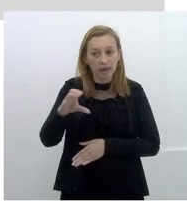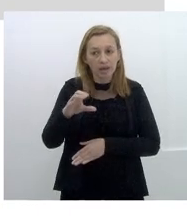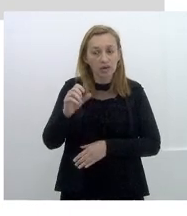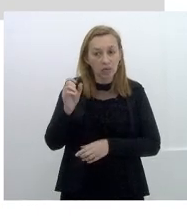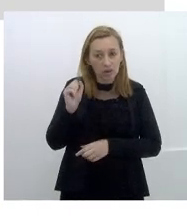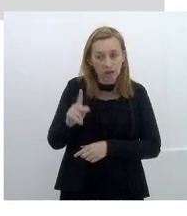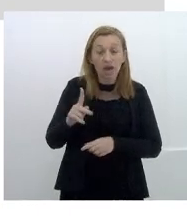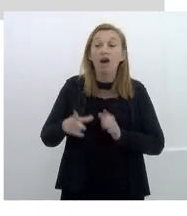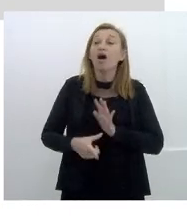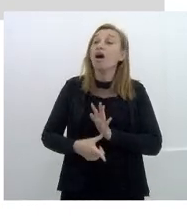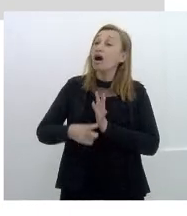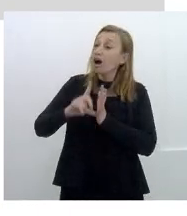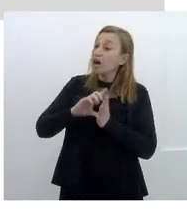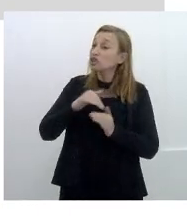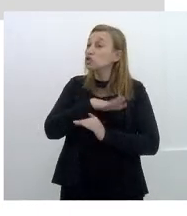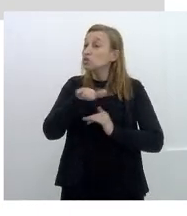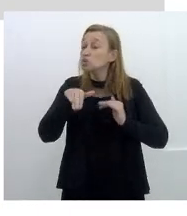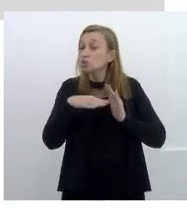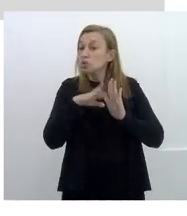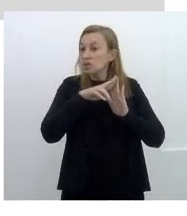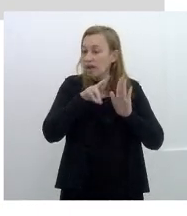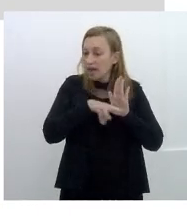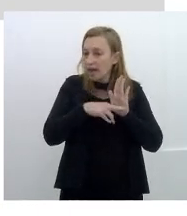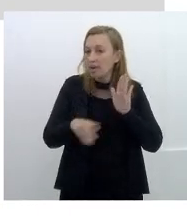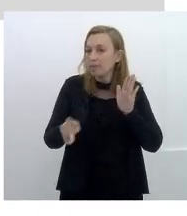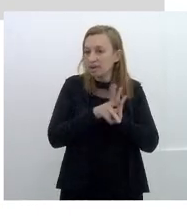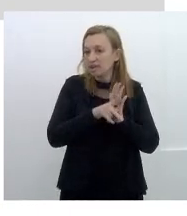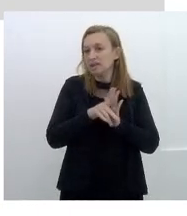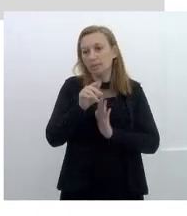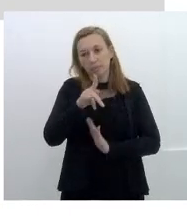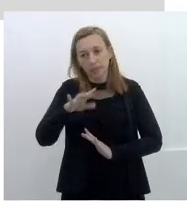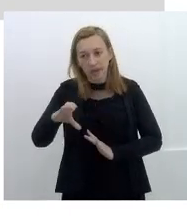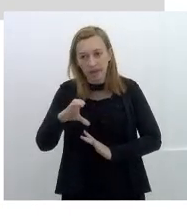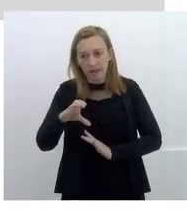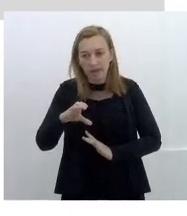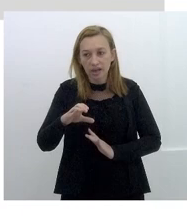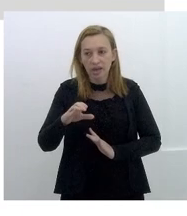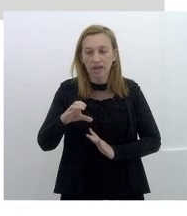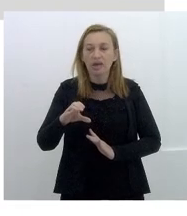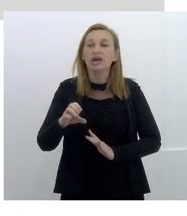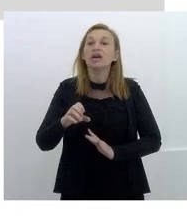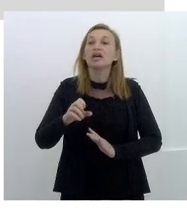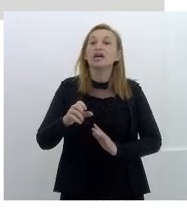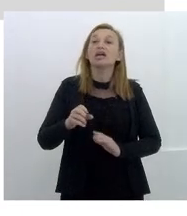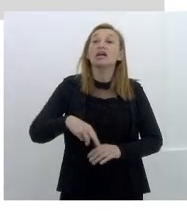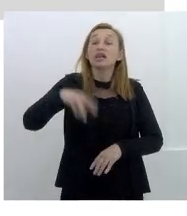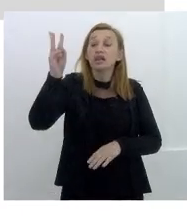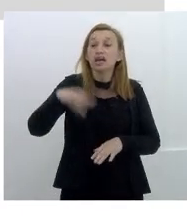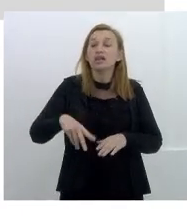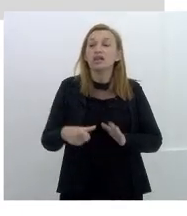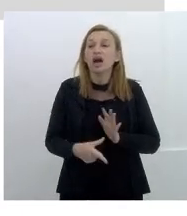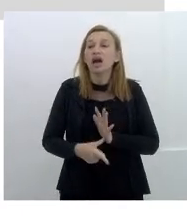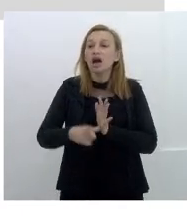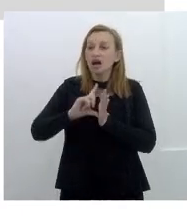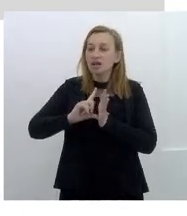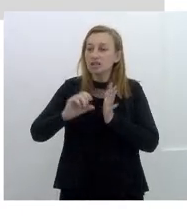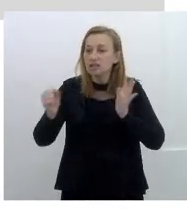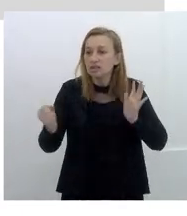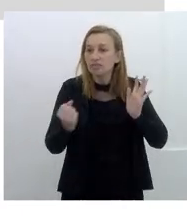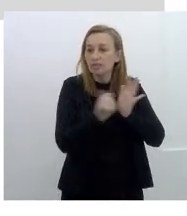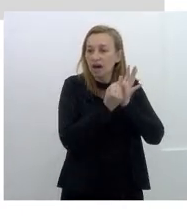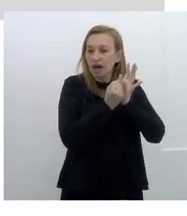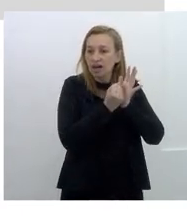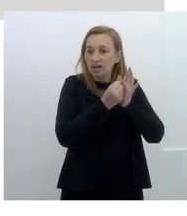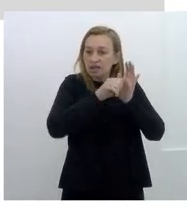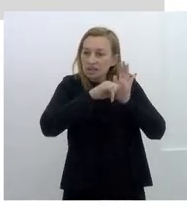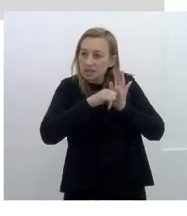antes Todo o regulamento tá na PEC tá quem está antes desce Marco temporal que